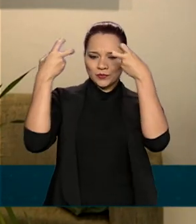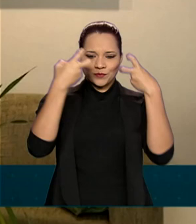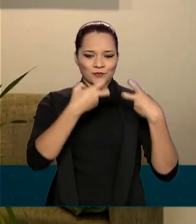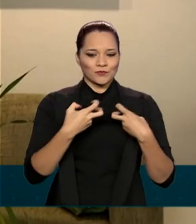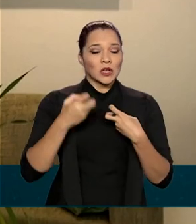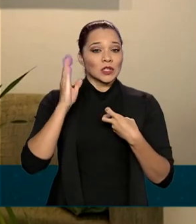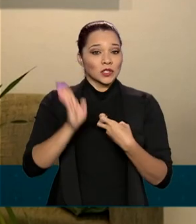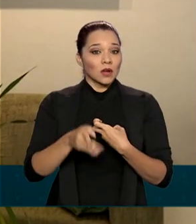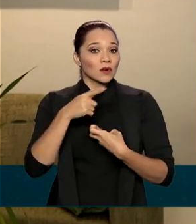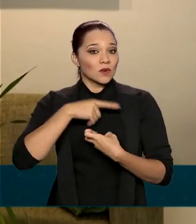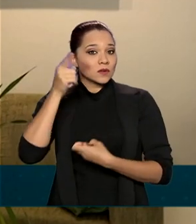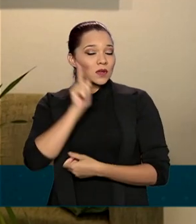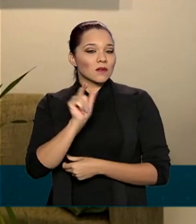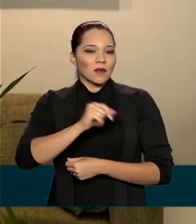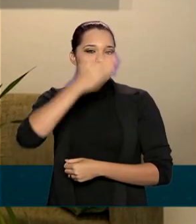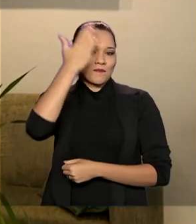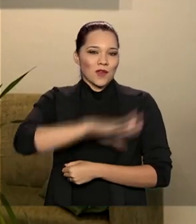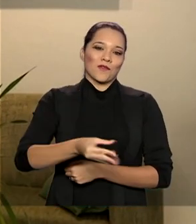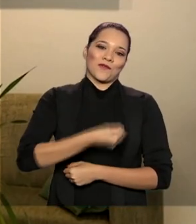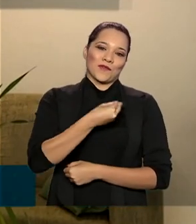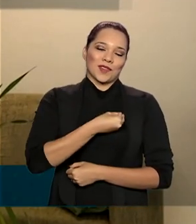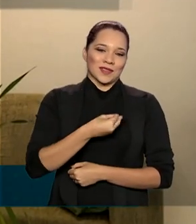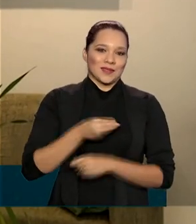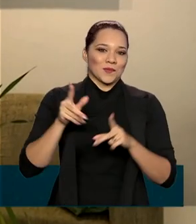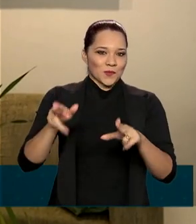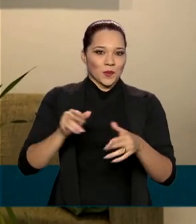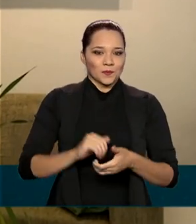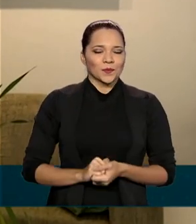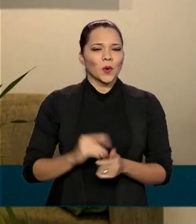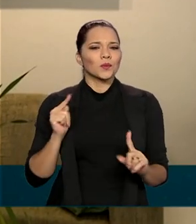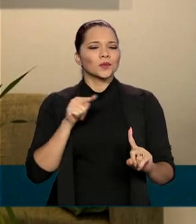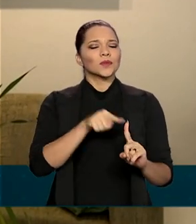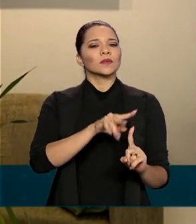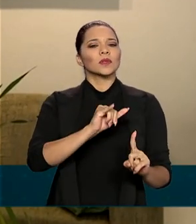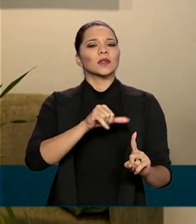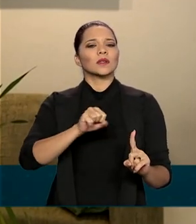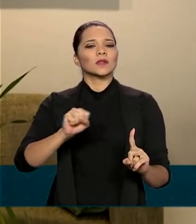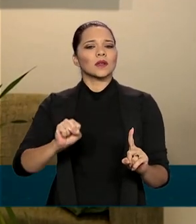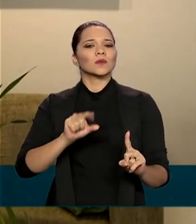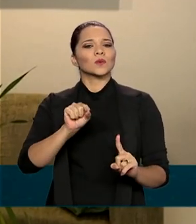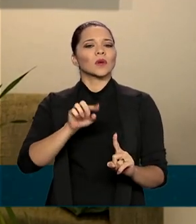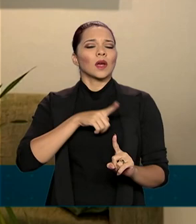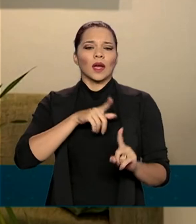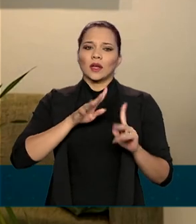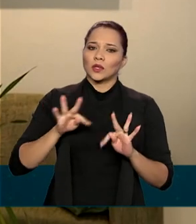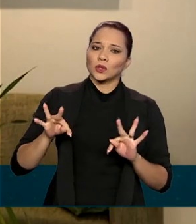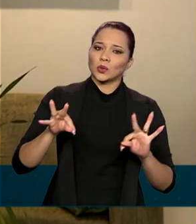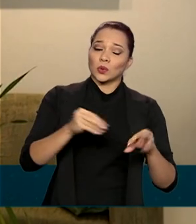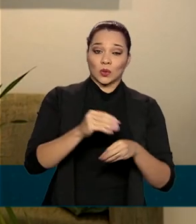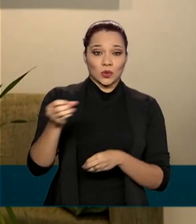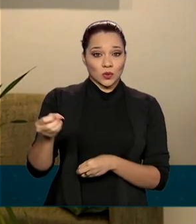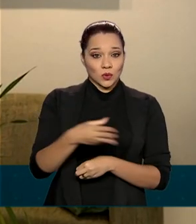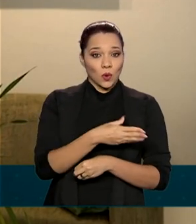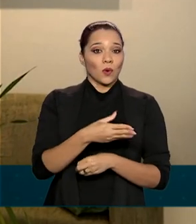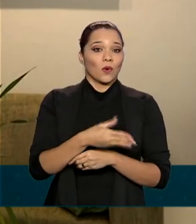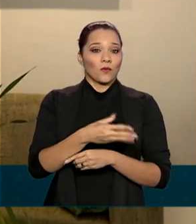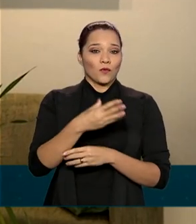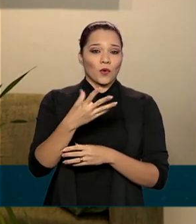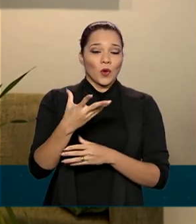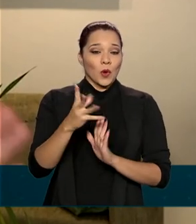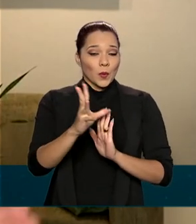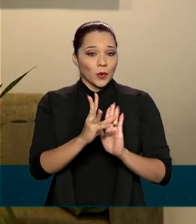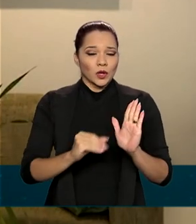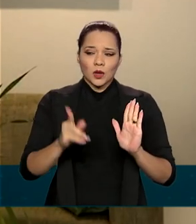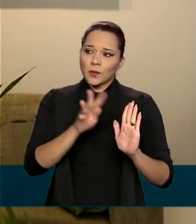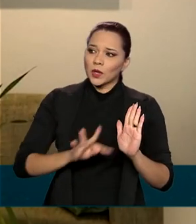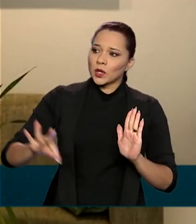terá validada a prova de vida. A meta do INSS é implantar a nova modalidade para